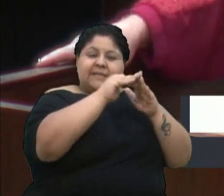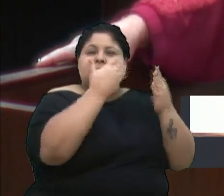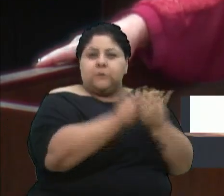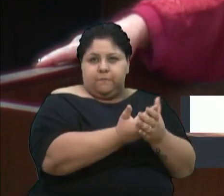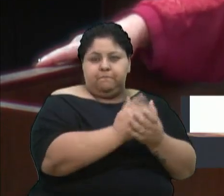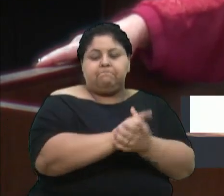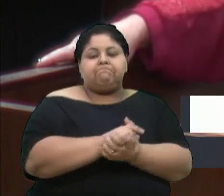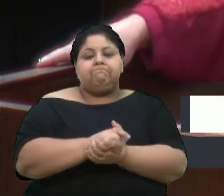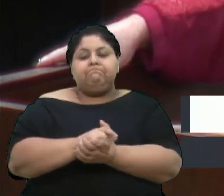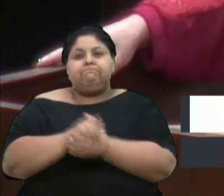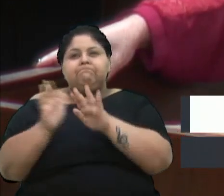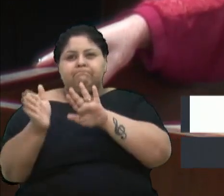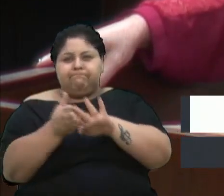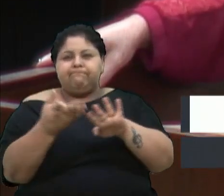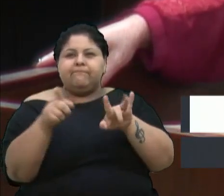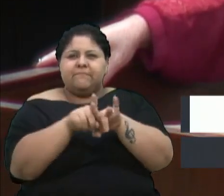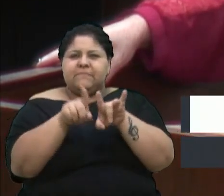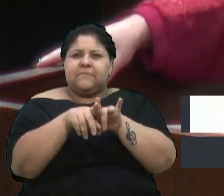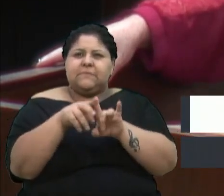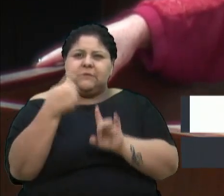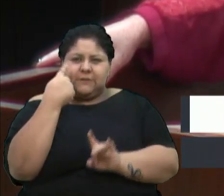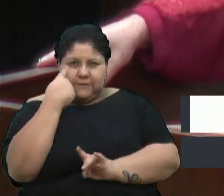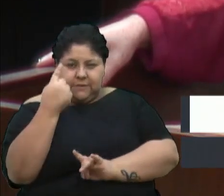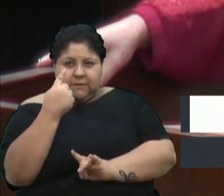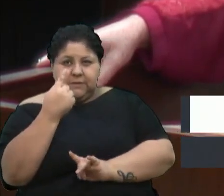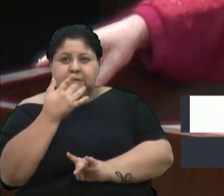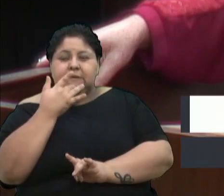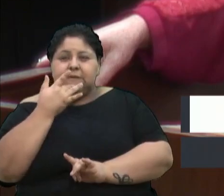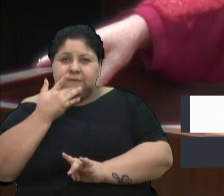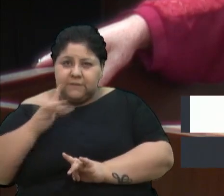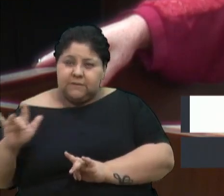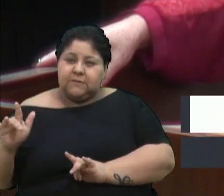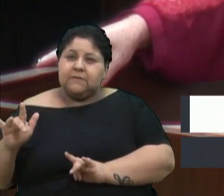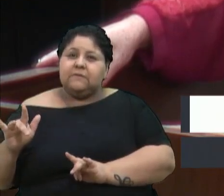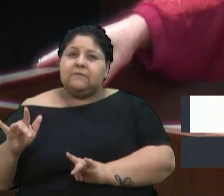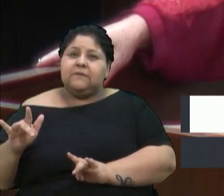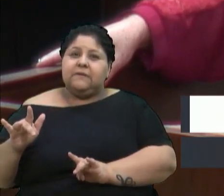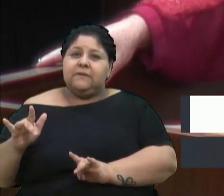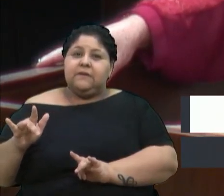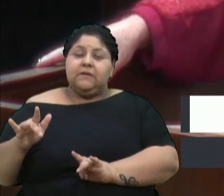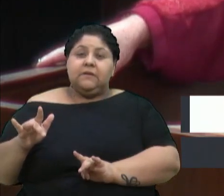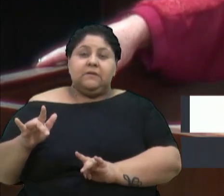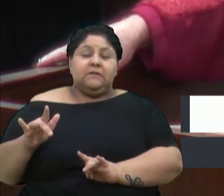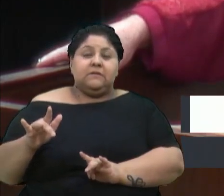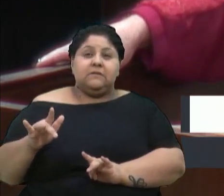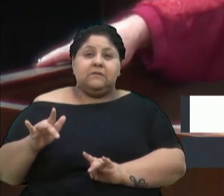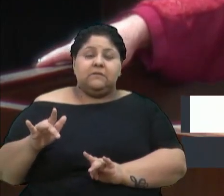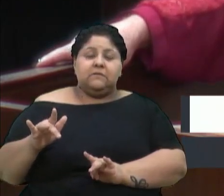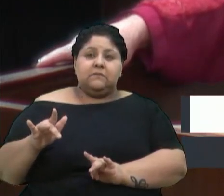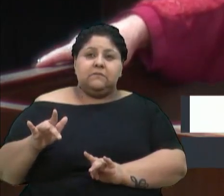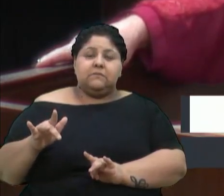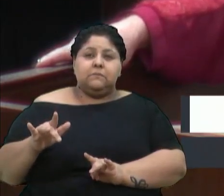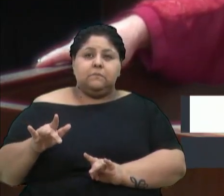foi visto que essas crianças, elas estão basicamente